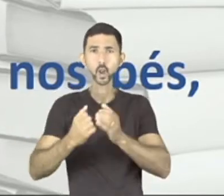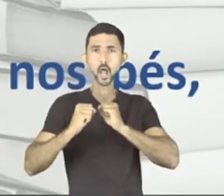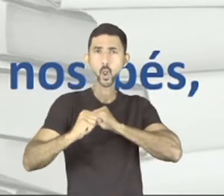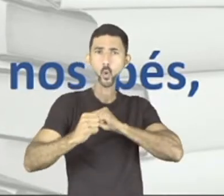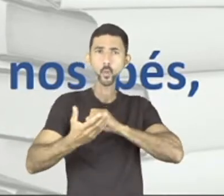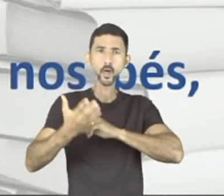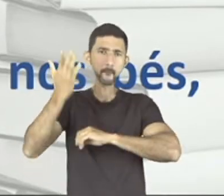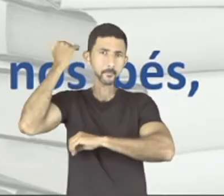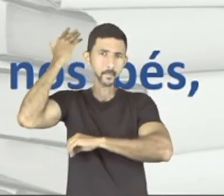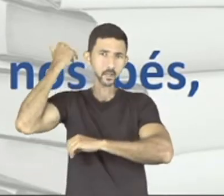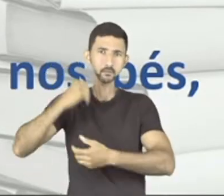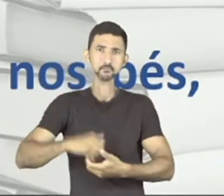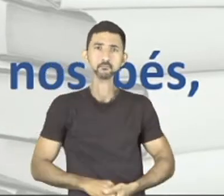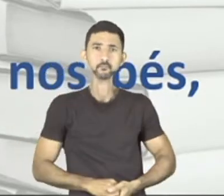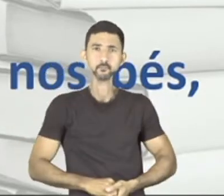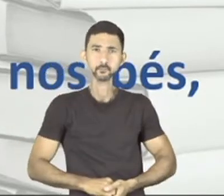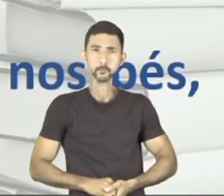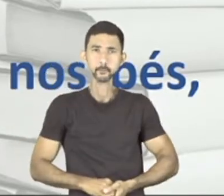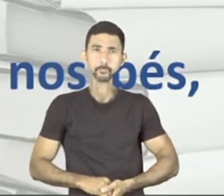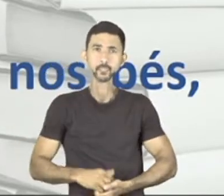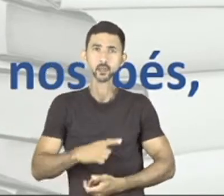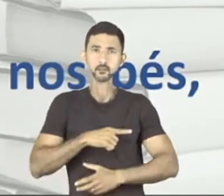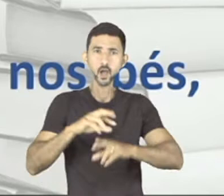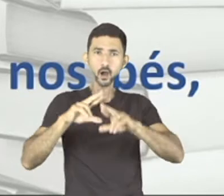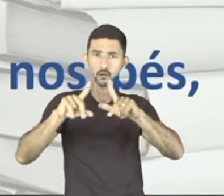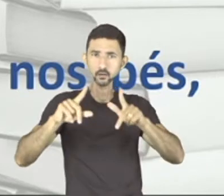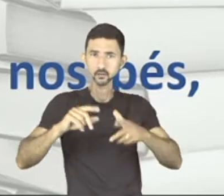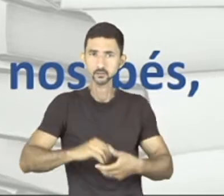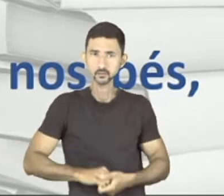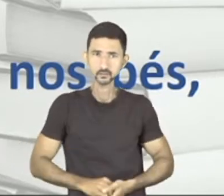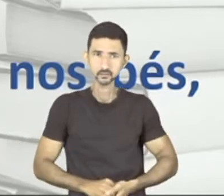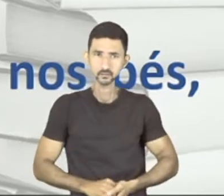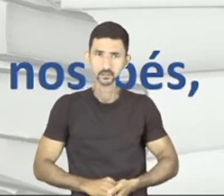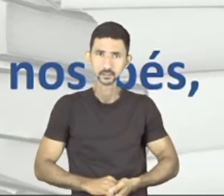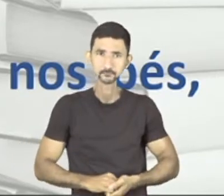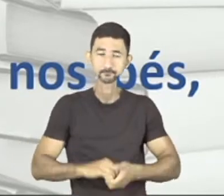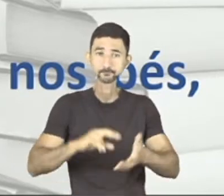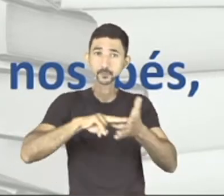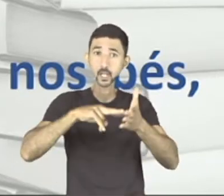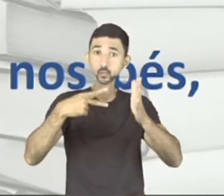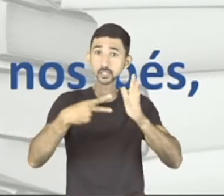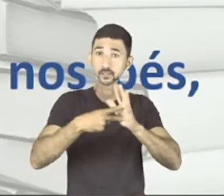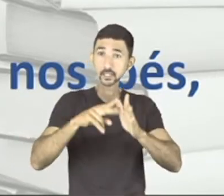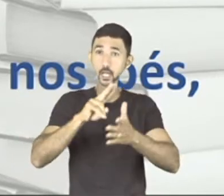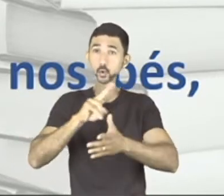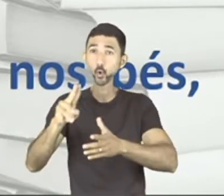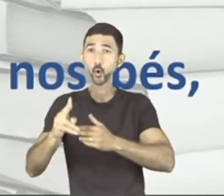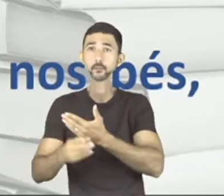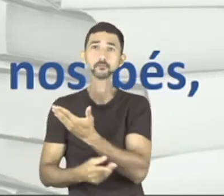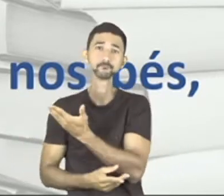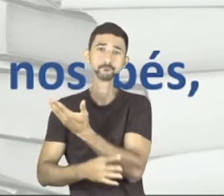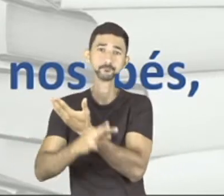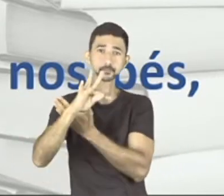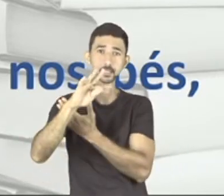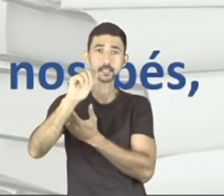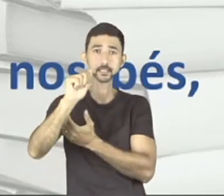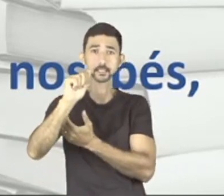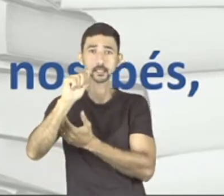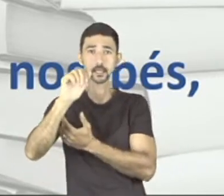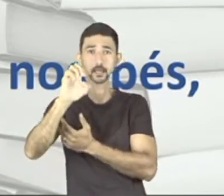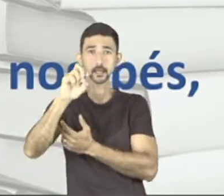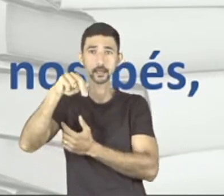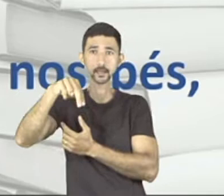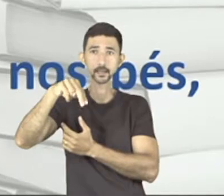época. Tá? Então vai ter aí essa diferença. O significado do nome Taekwondo significa